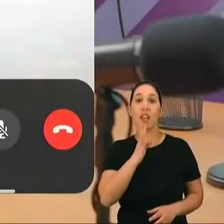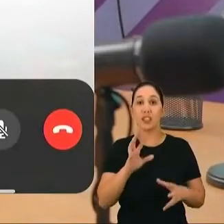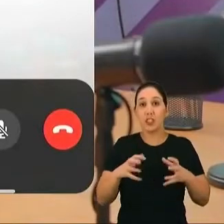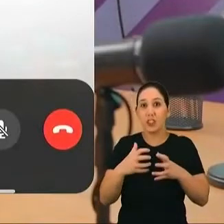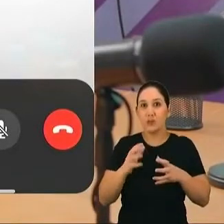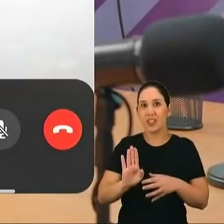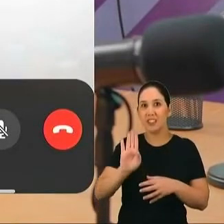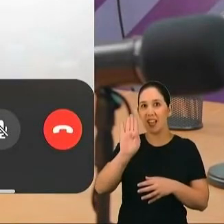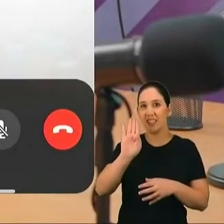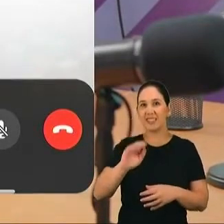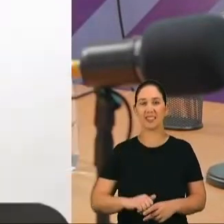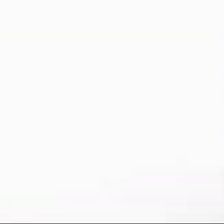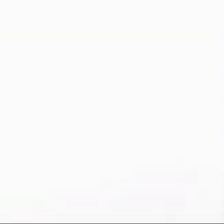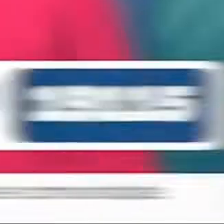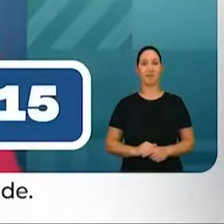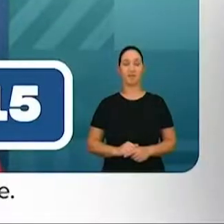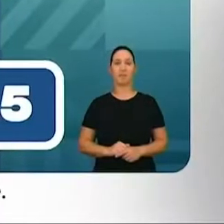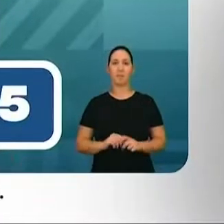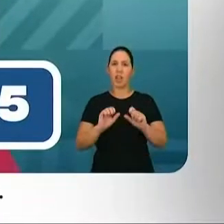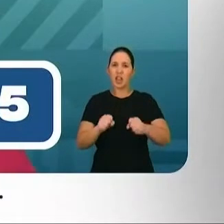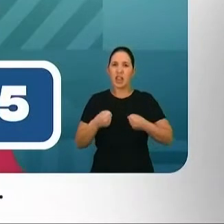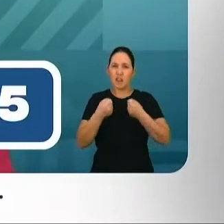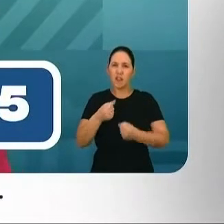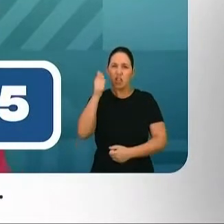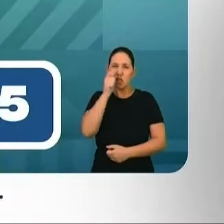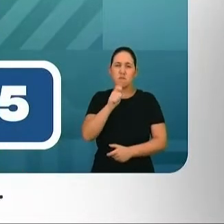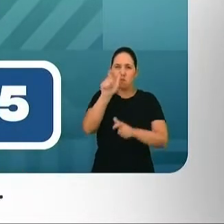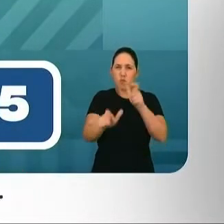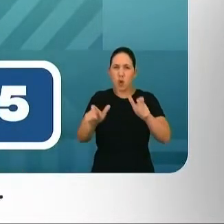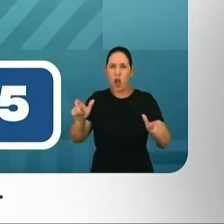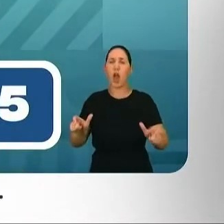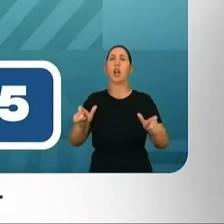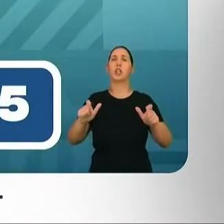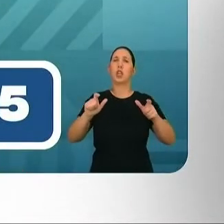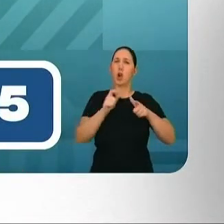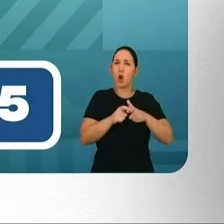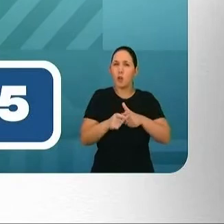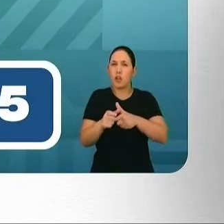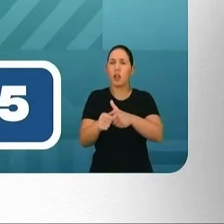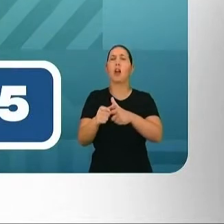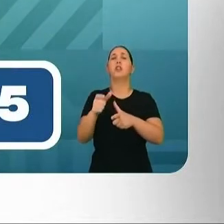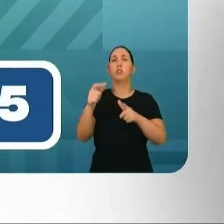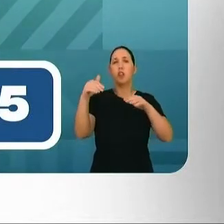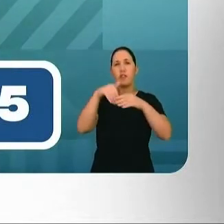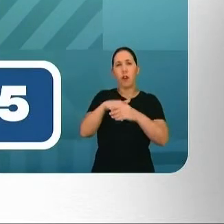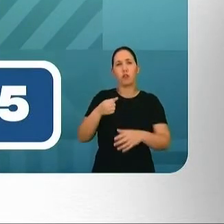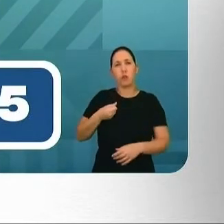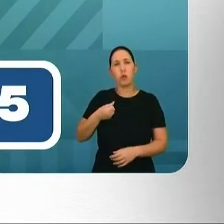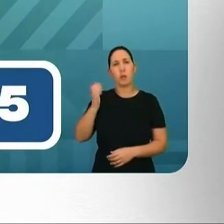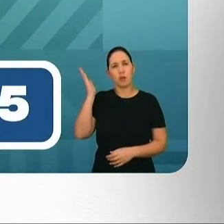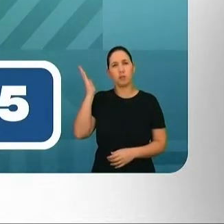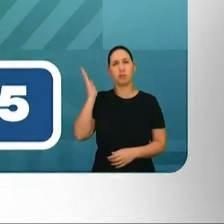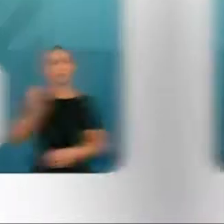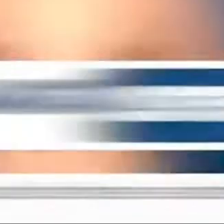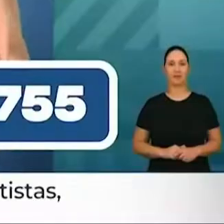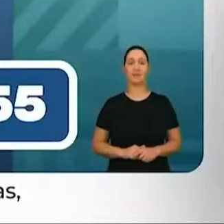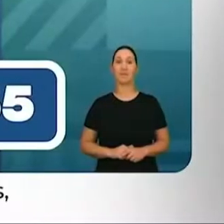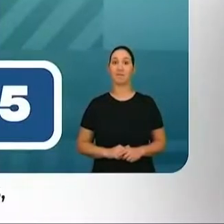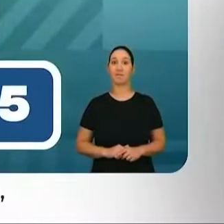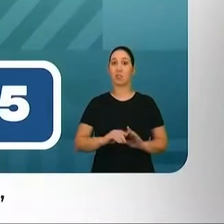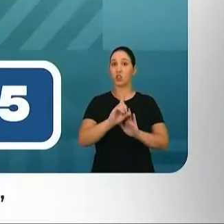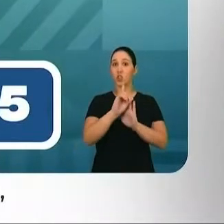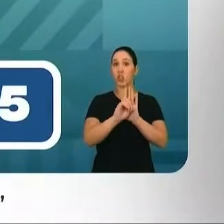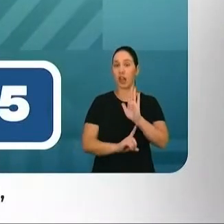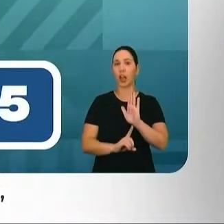Conheça o nosso time de candidatas. Na defesa das mulheres e comunidade, Verônica Américo, 19.115.